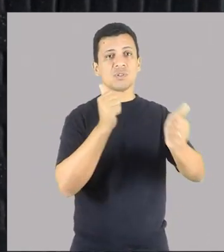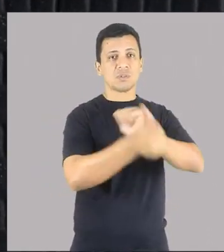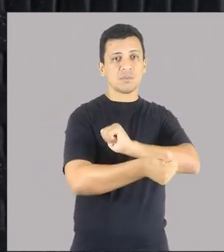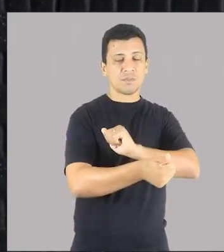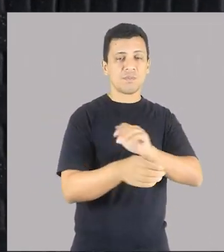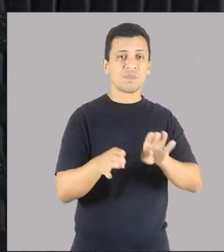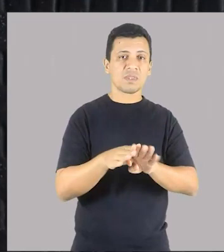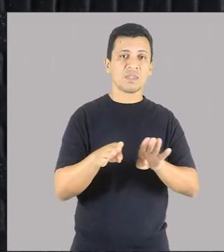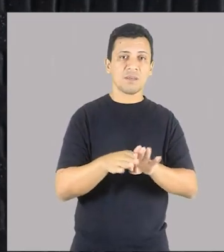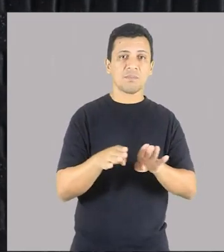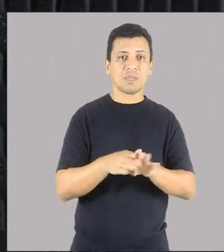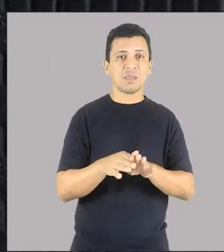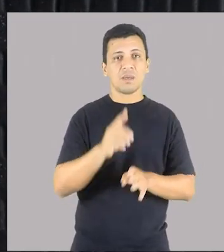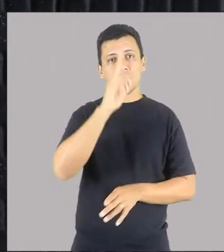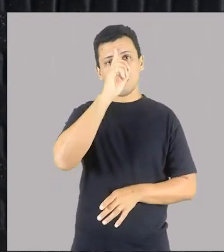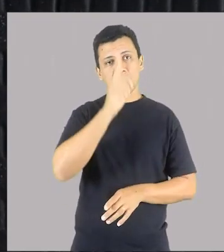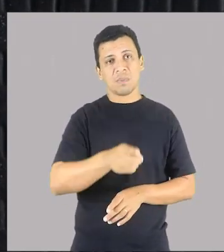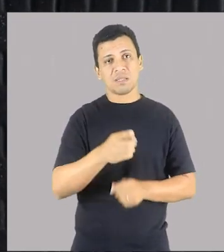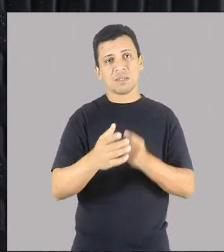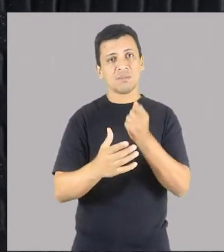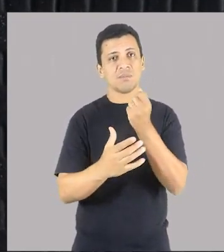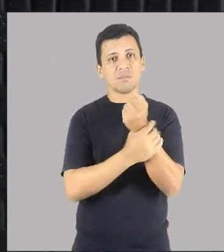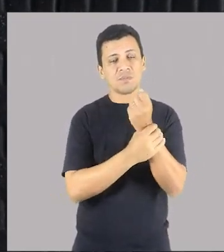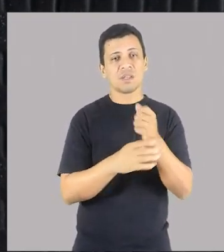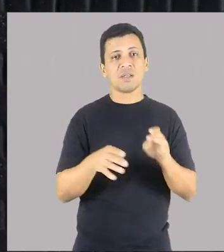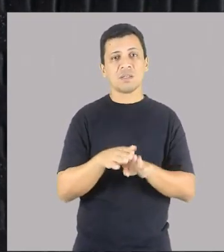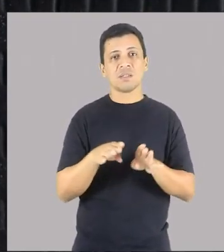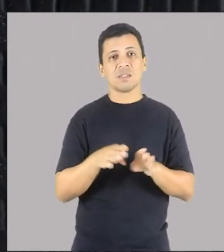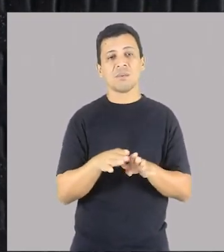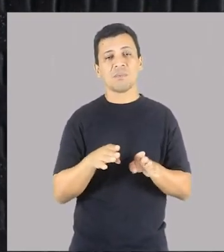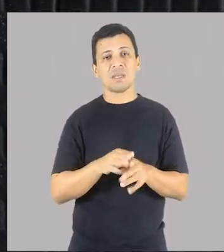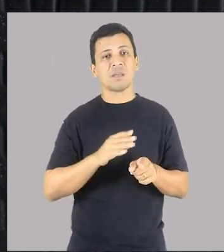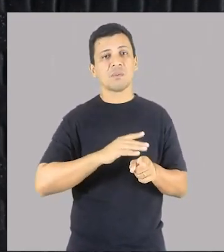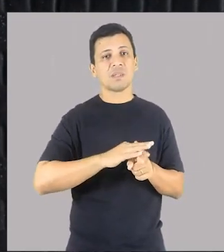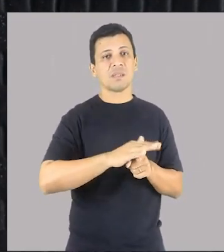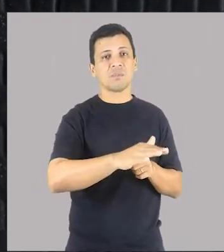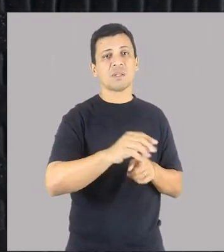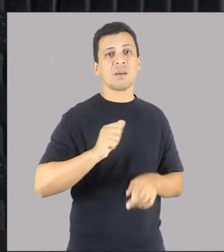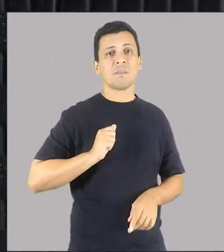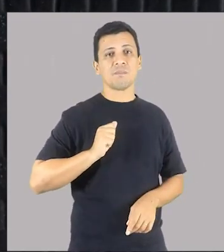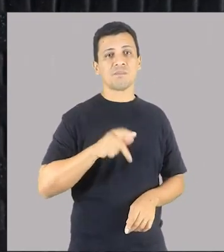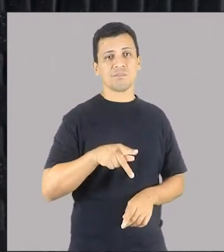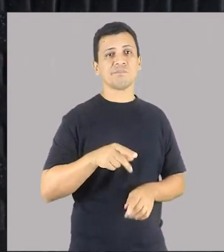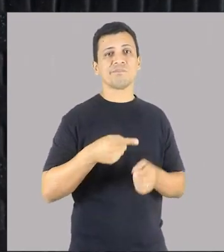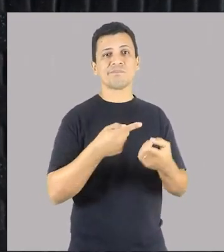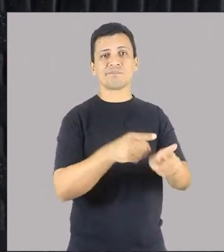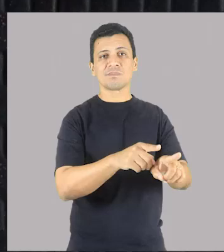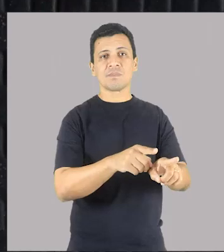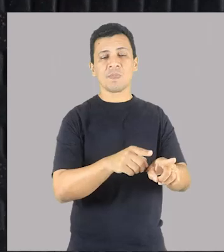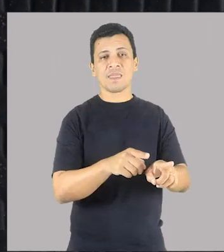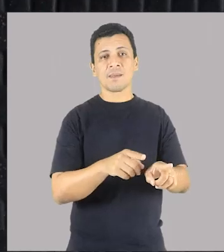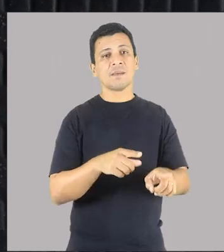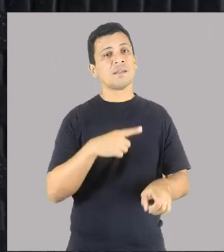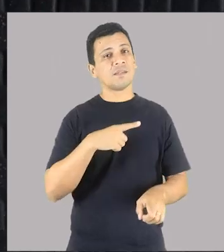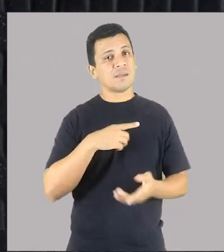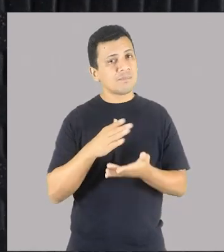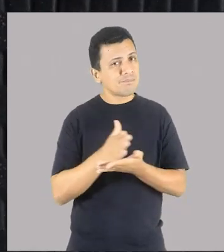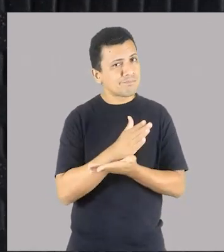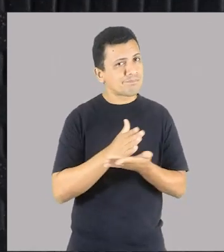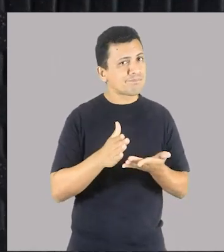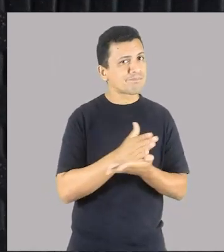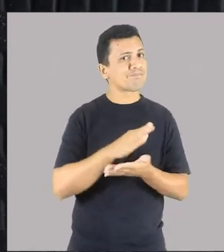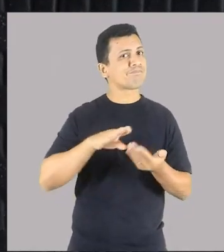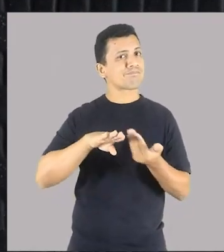de segurança e também nas demandas contra a Previdência Social. Mas, como vocês podem ver, são exceções,